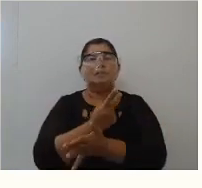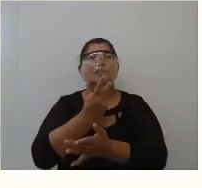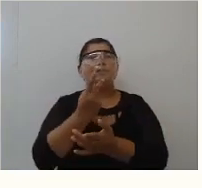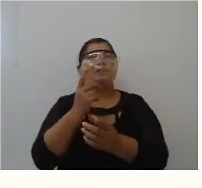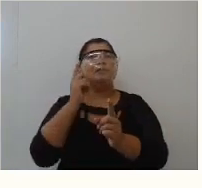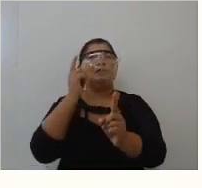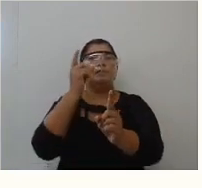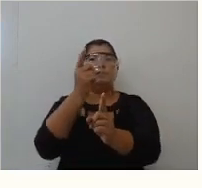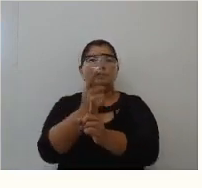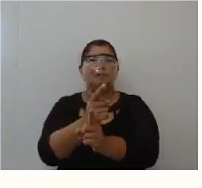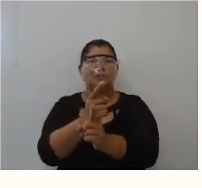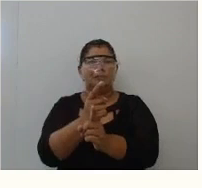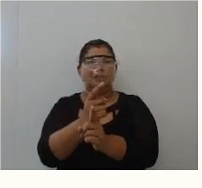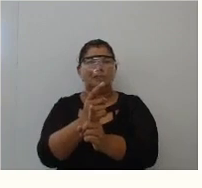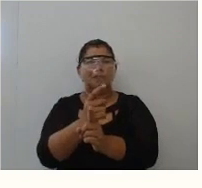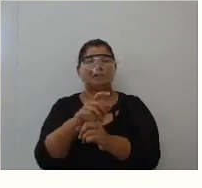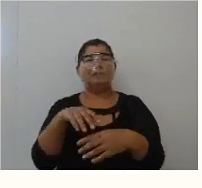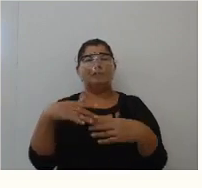encontro